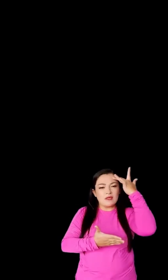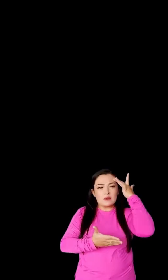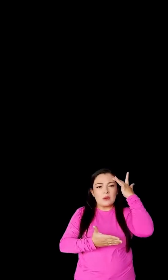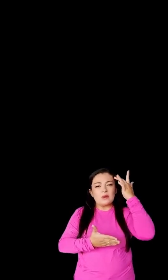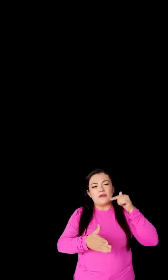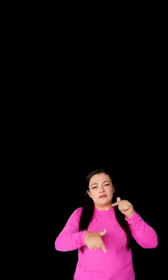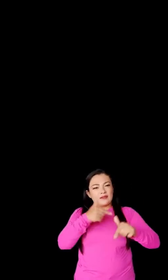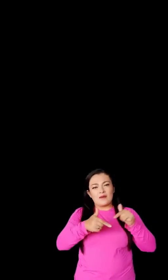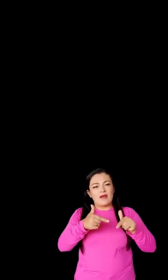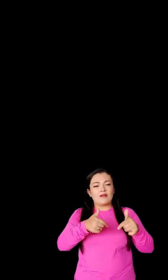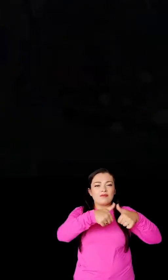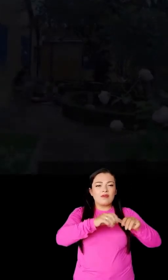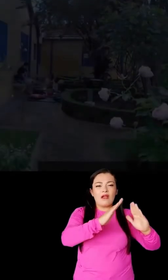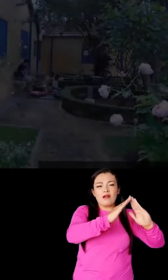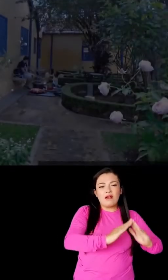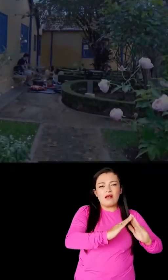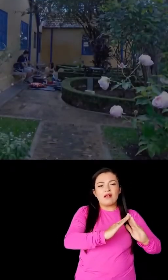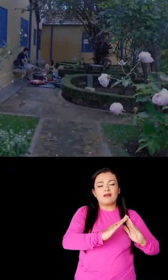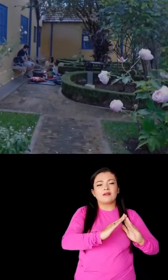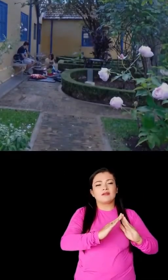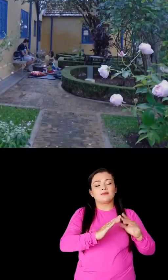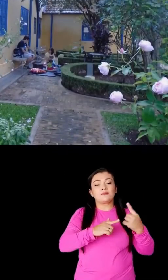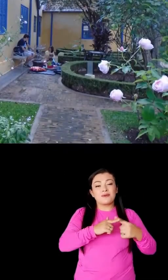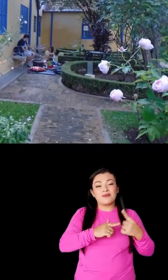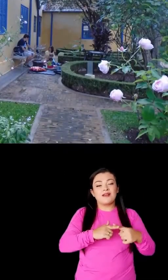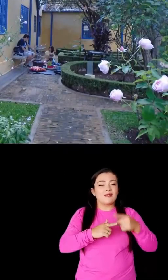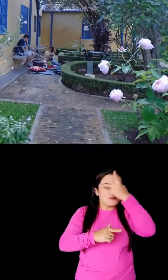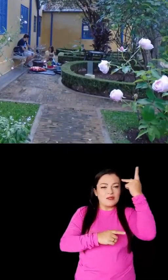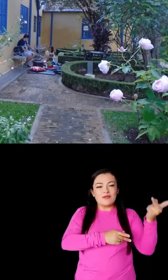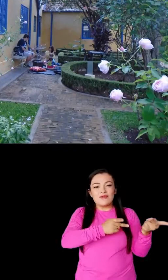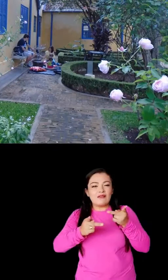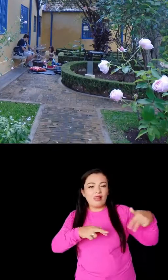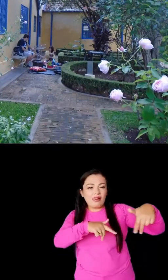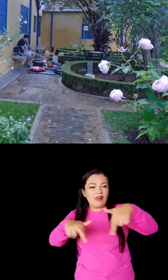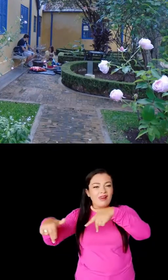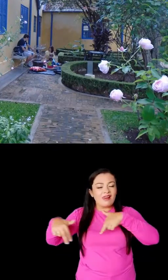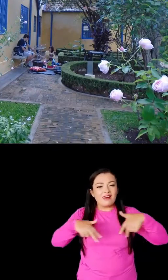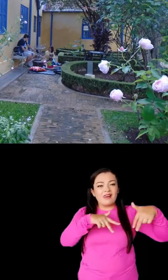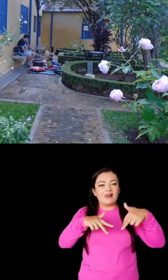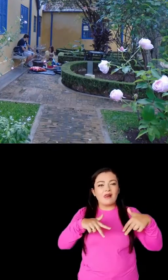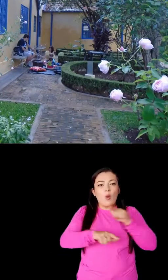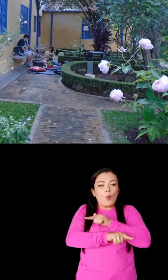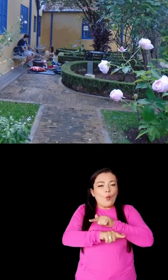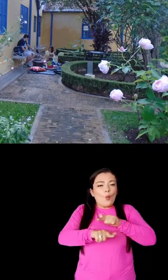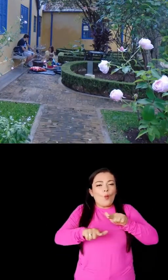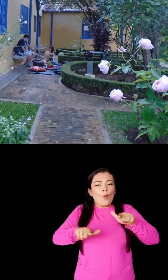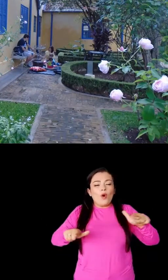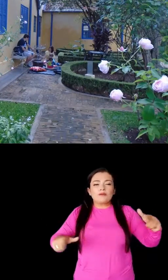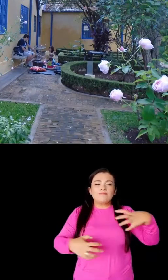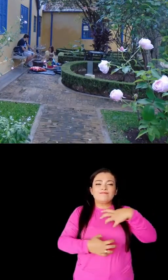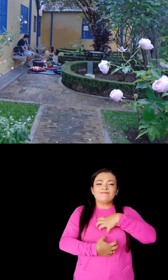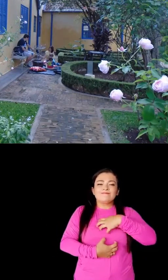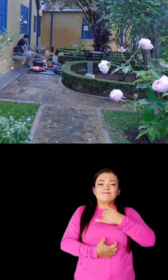e dos nossos visitantes, que percorriam esses ambientes, iam até a cozinha, faziam uso